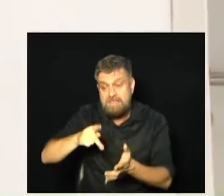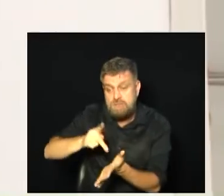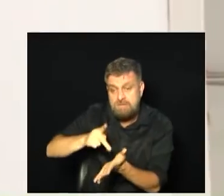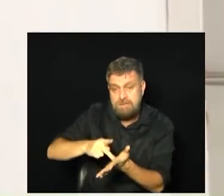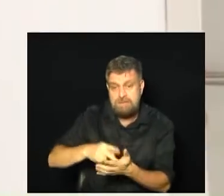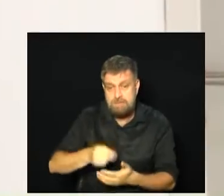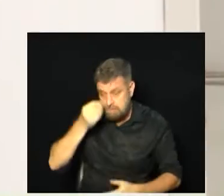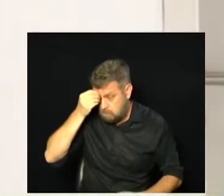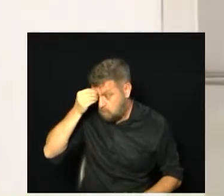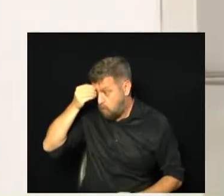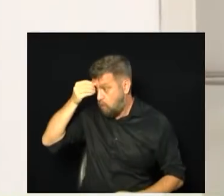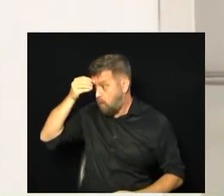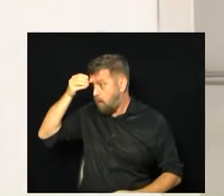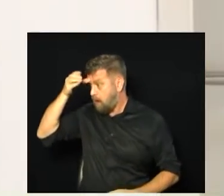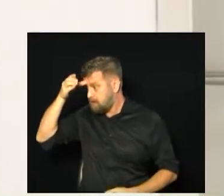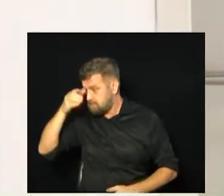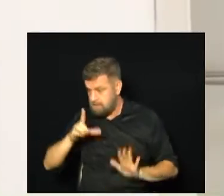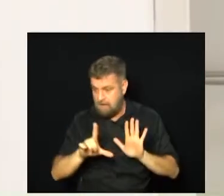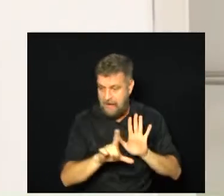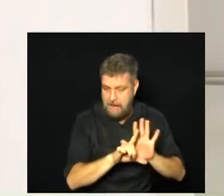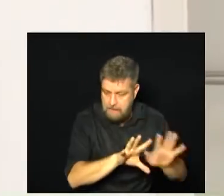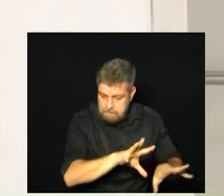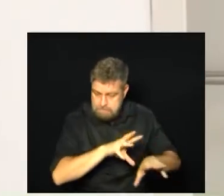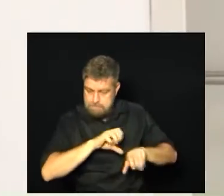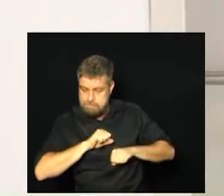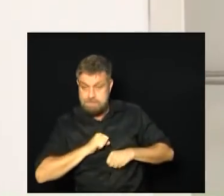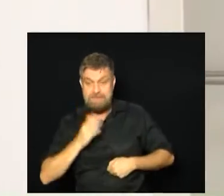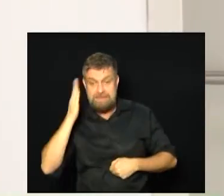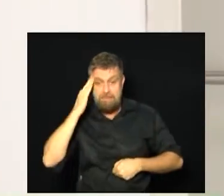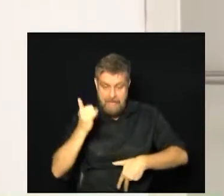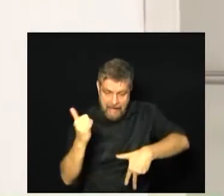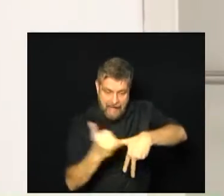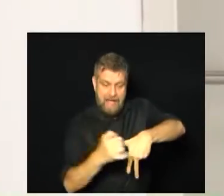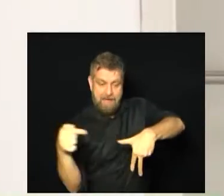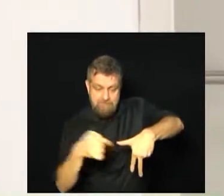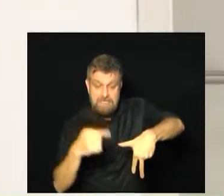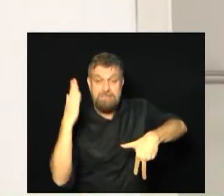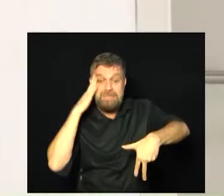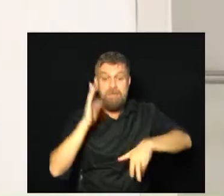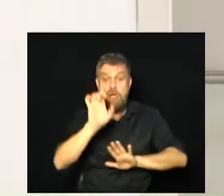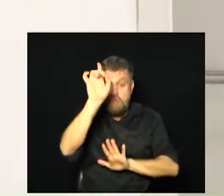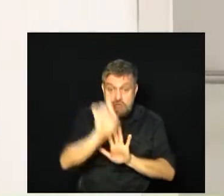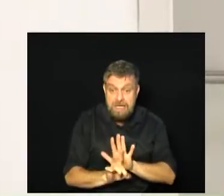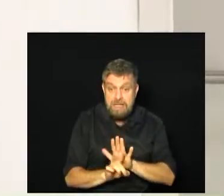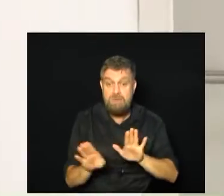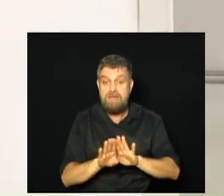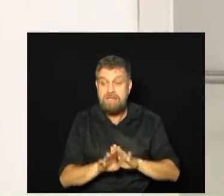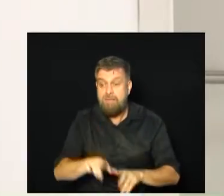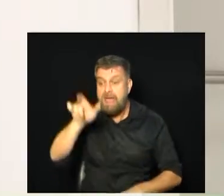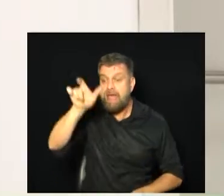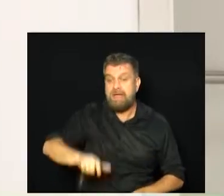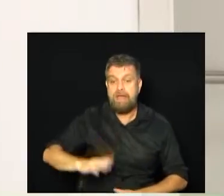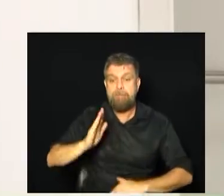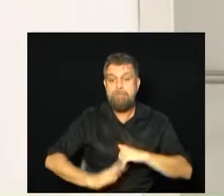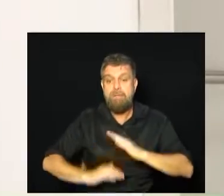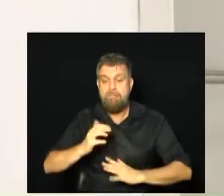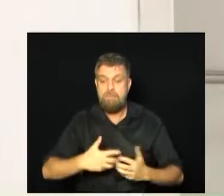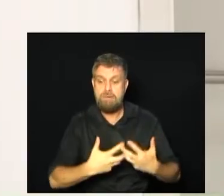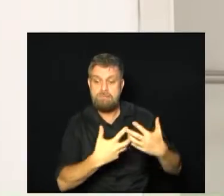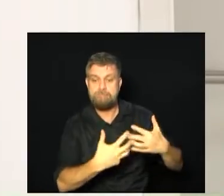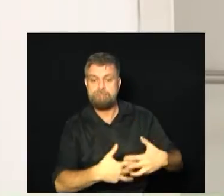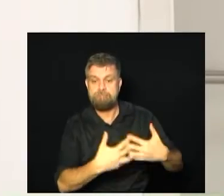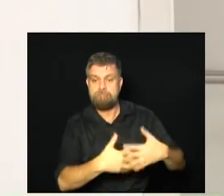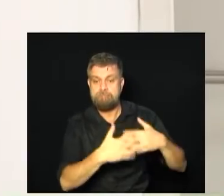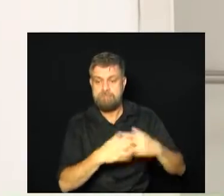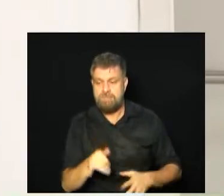o conhecimento da lei, conhecimento da vítima dos seus direitos e conhecimento também de quem aplica a lei, no caso, ao chegar